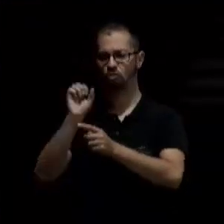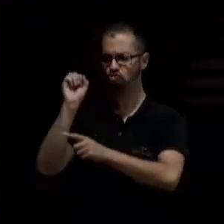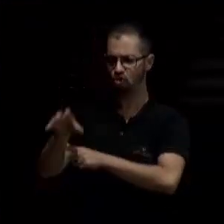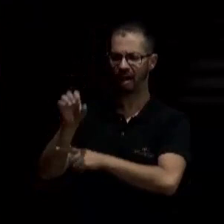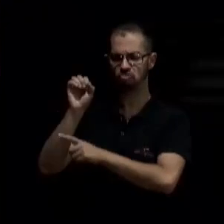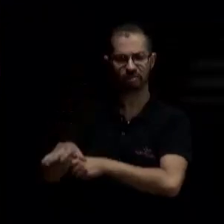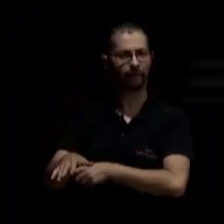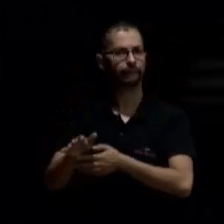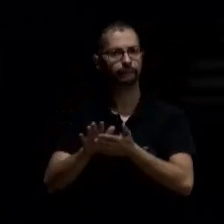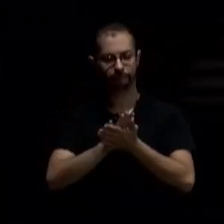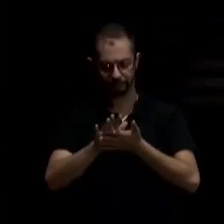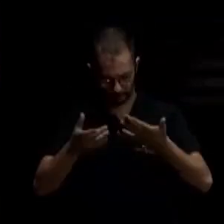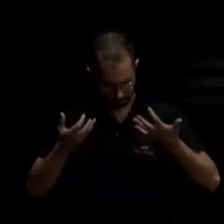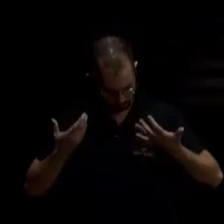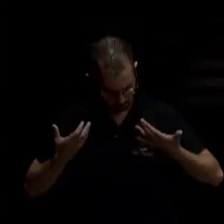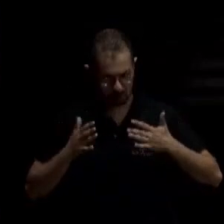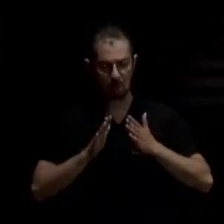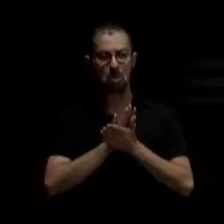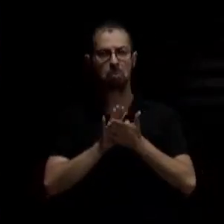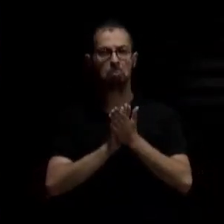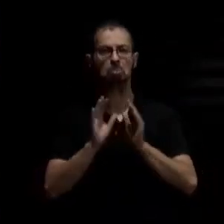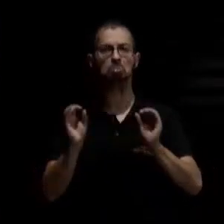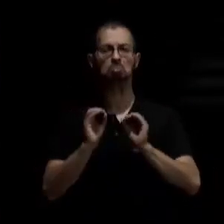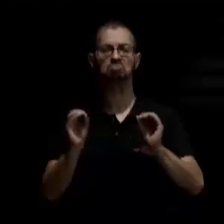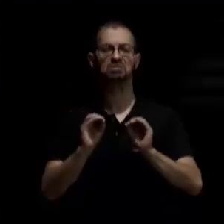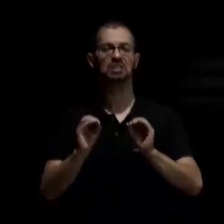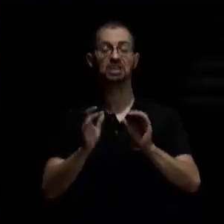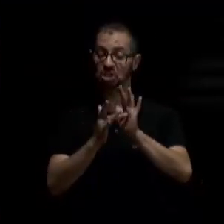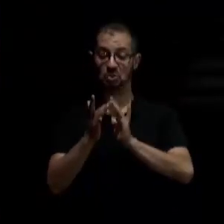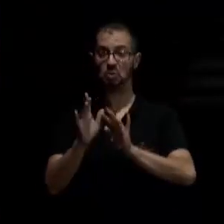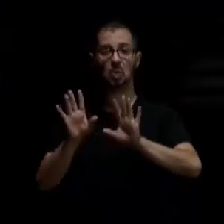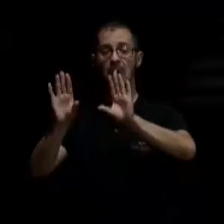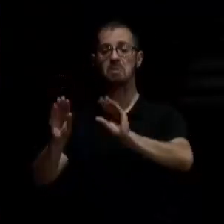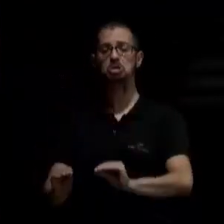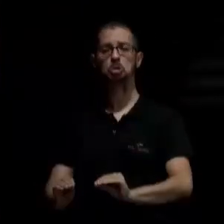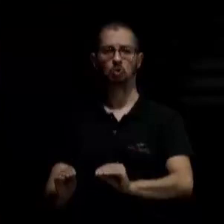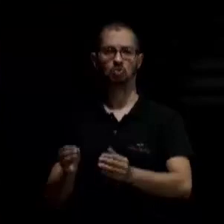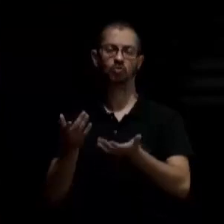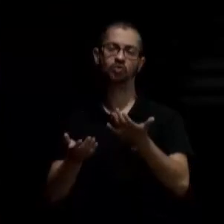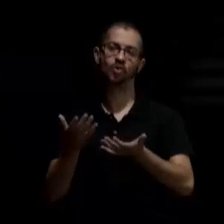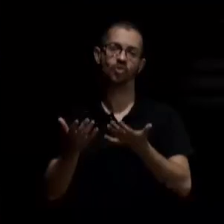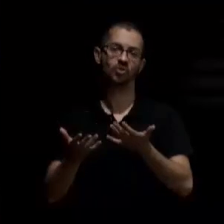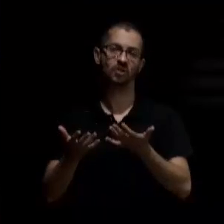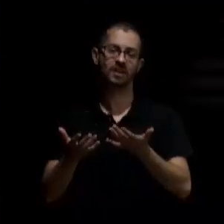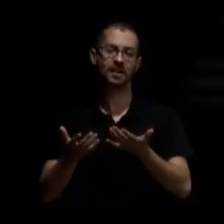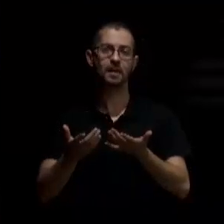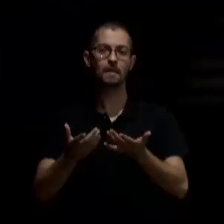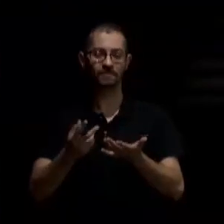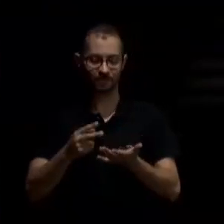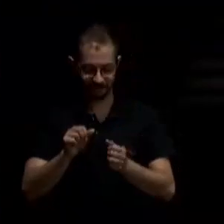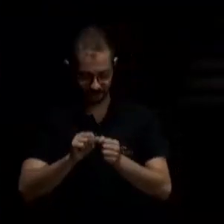se queimaram. Deus não abaixou o fogo, simplesmente aumentou a resistência